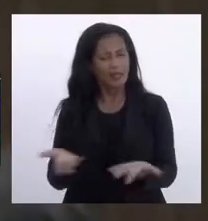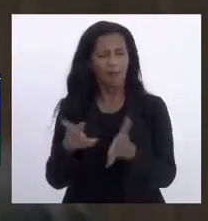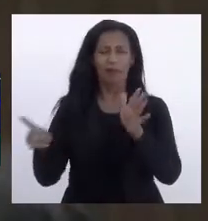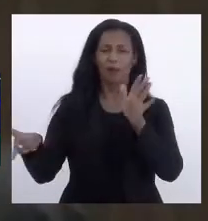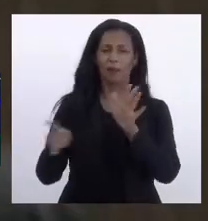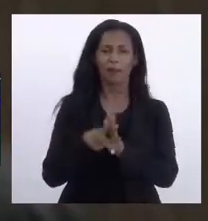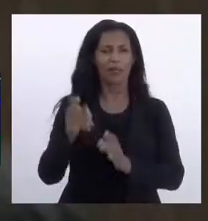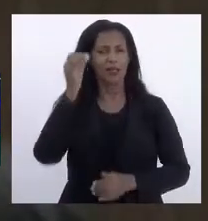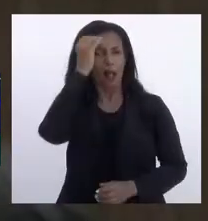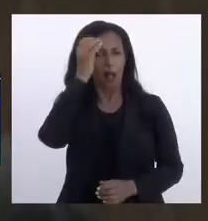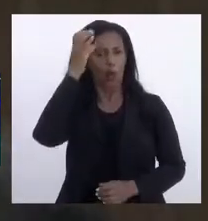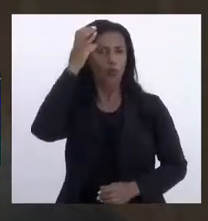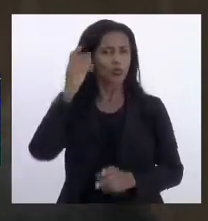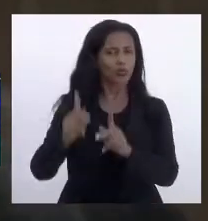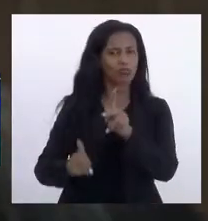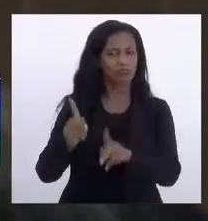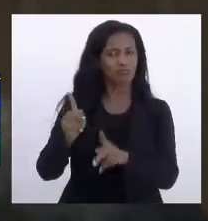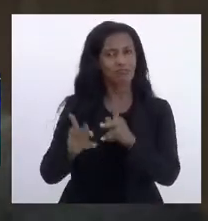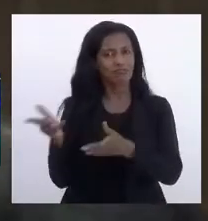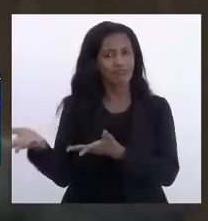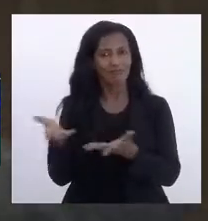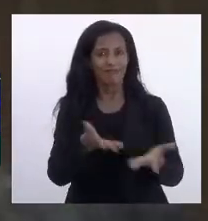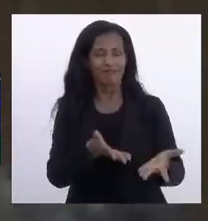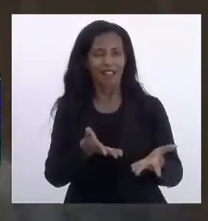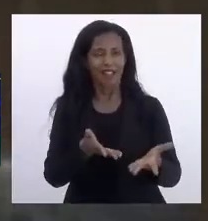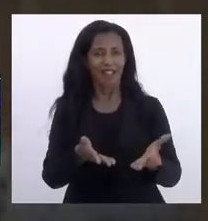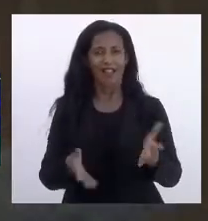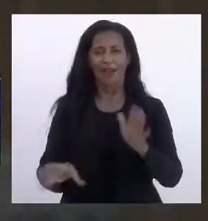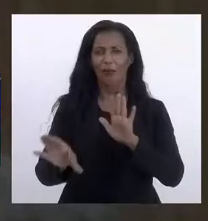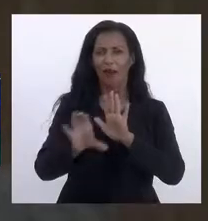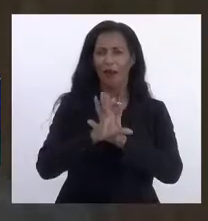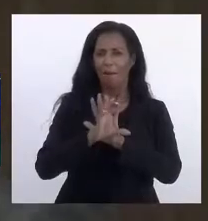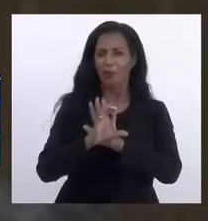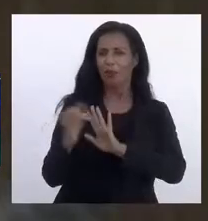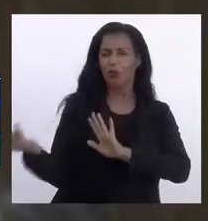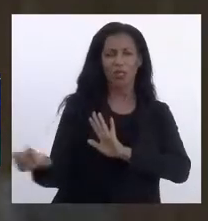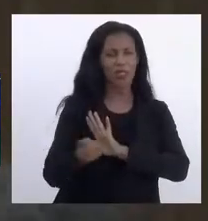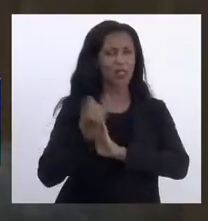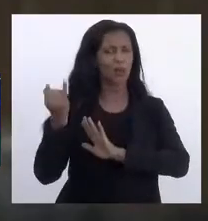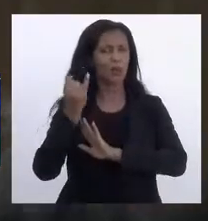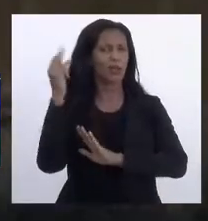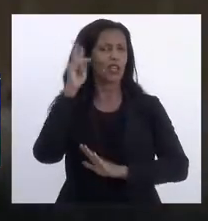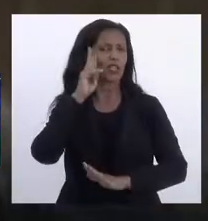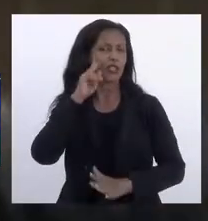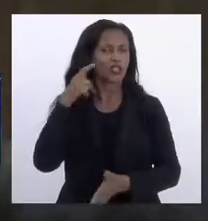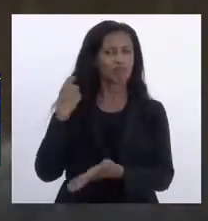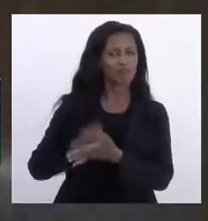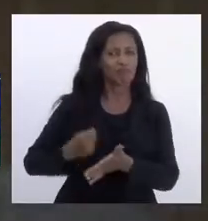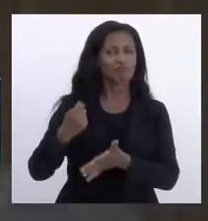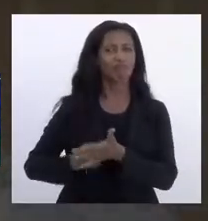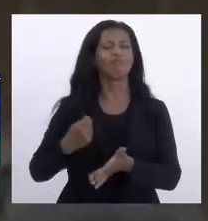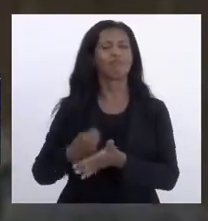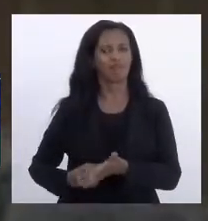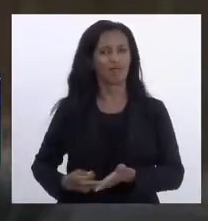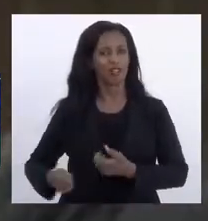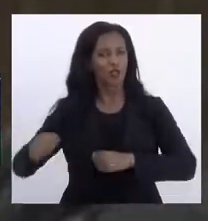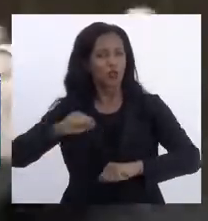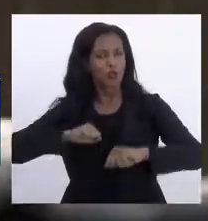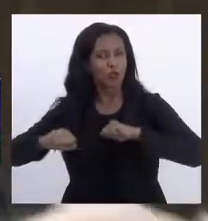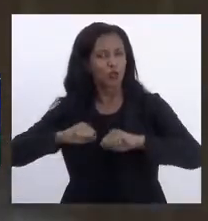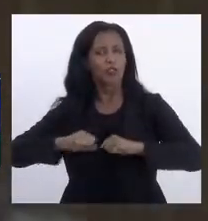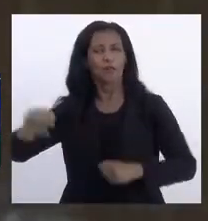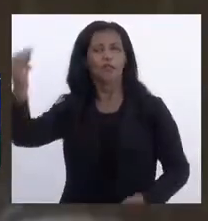pertencente à nossa cultura popular, é um capítulo tão importante da nossa história de resistência, de luta, mas também